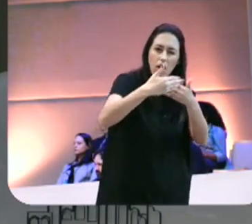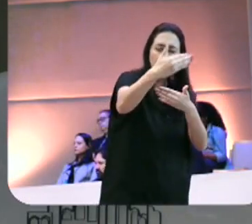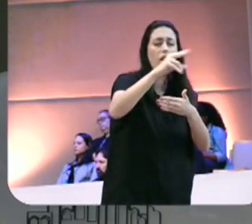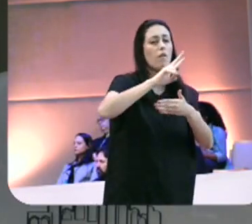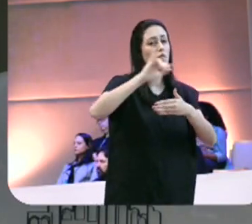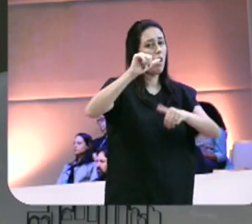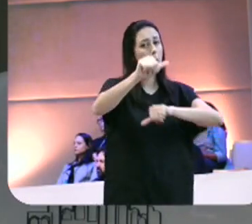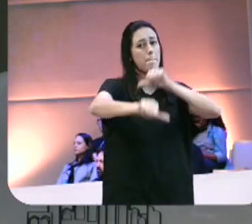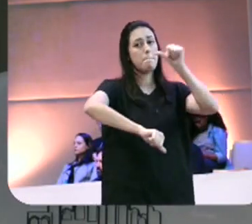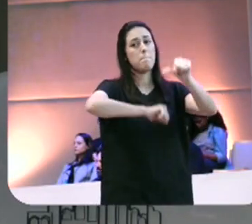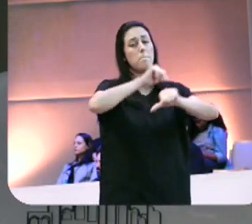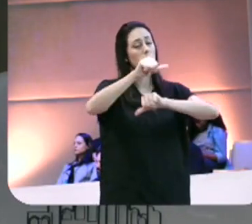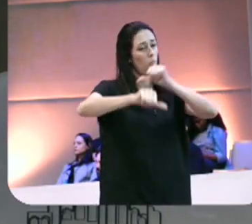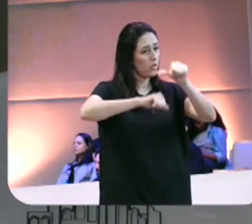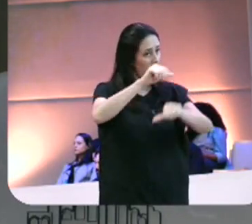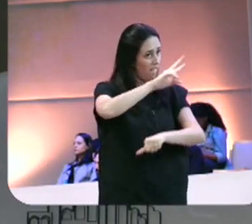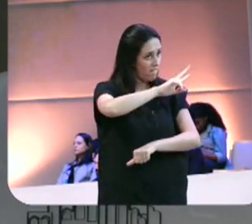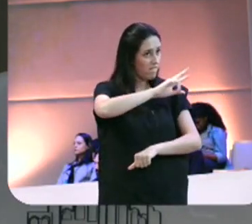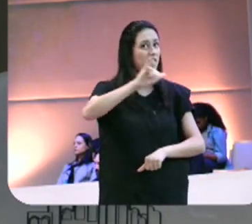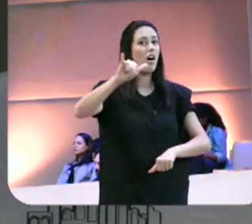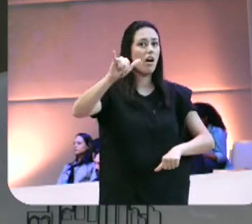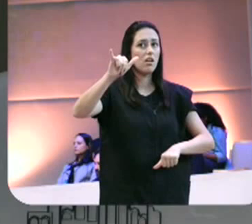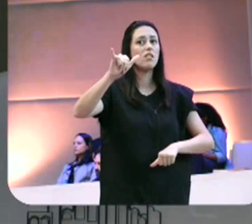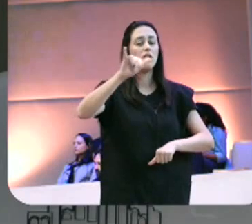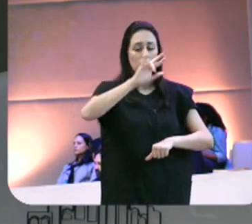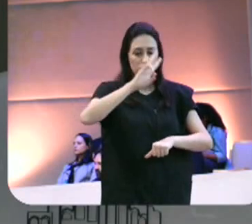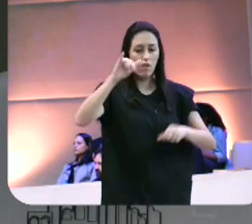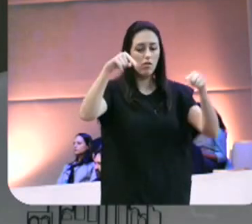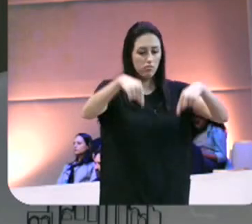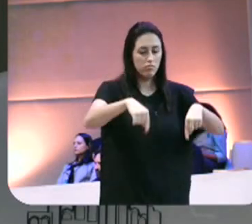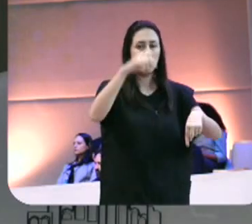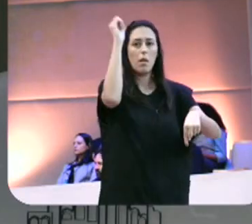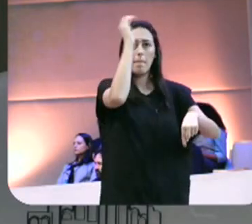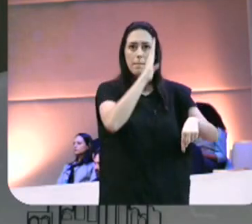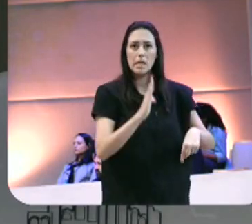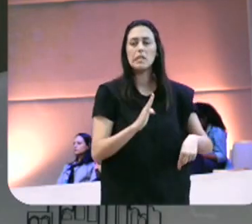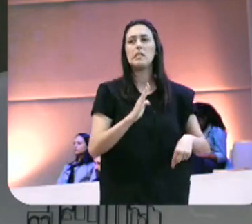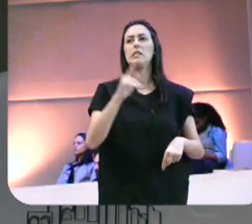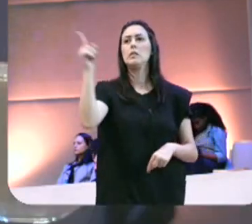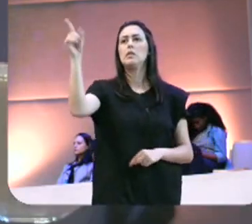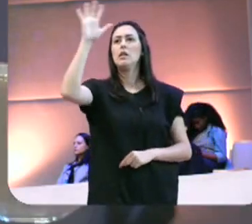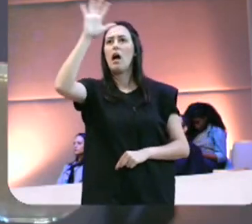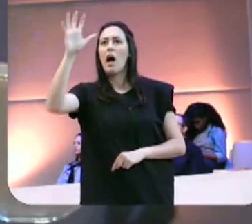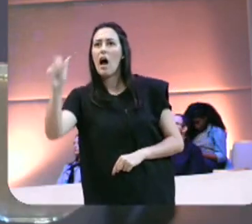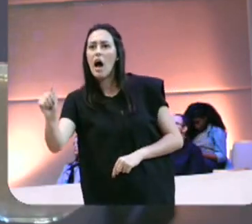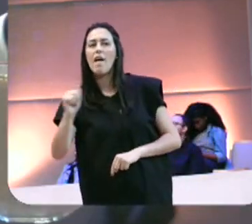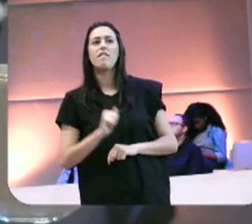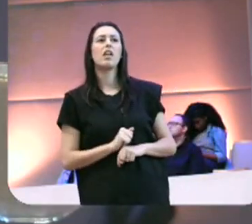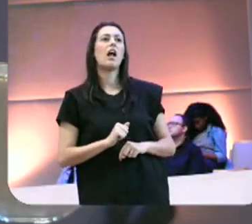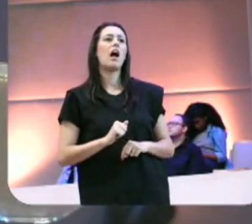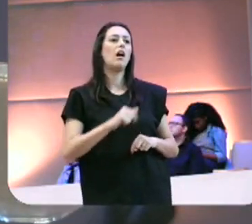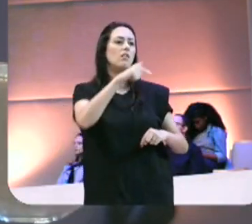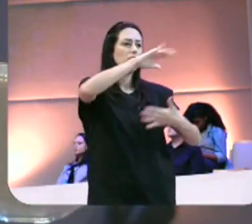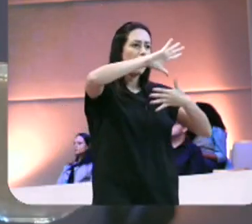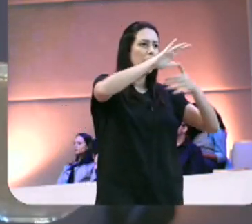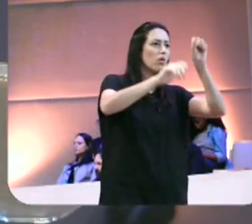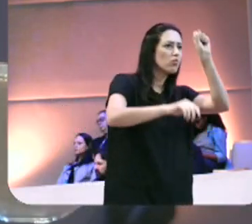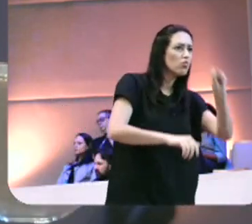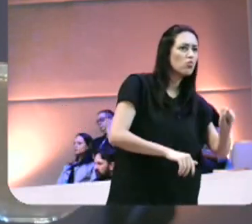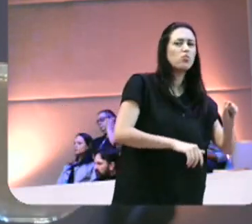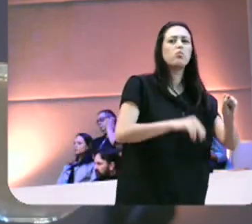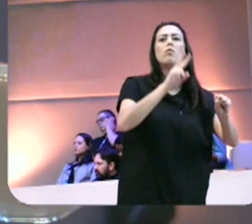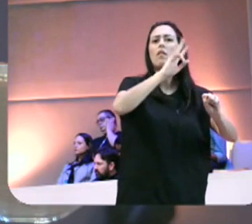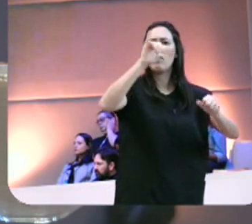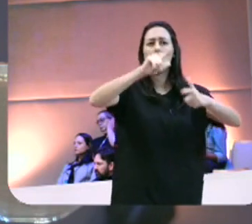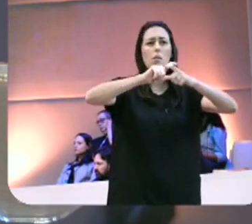mudando. E essa onda está chegando em lugares como o Brasil, lugares como a África, continentes da América do Sul, da África, da Ásia. Eles apontam